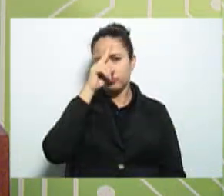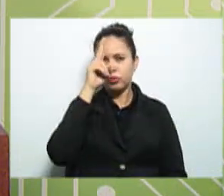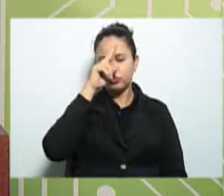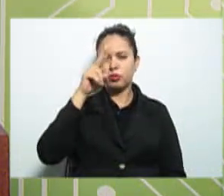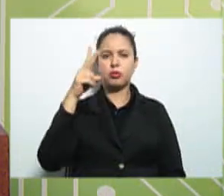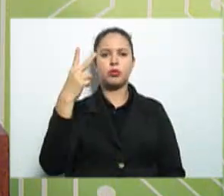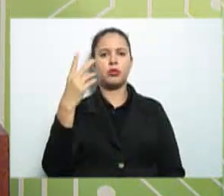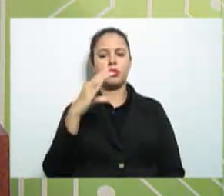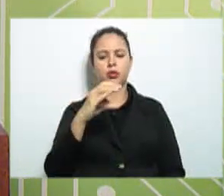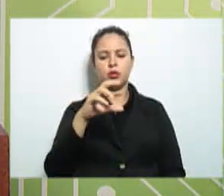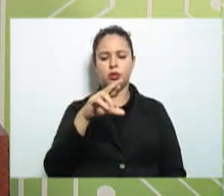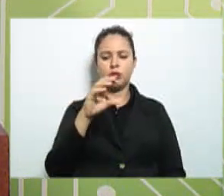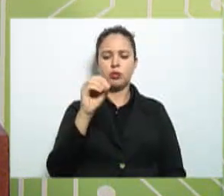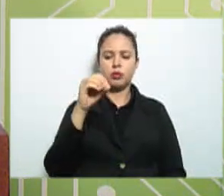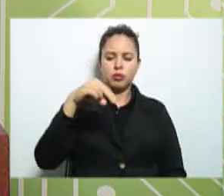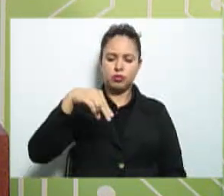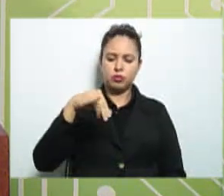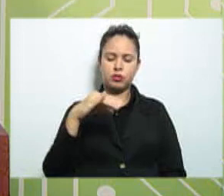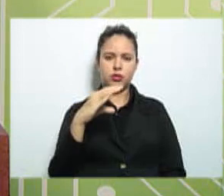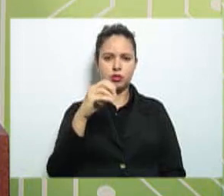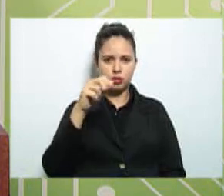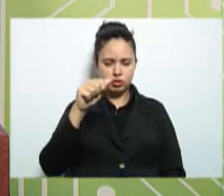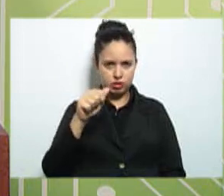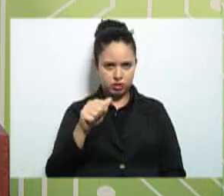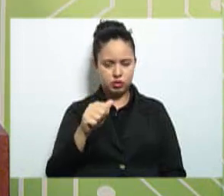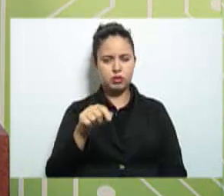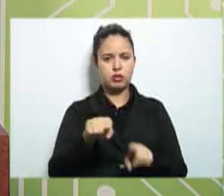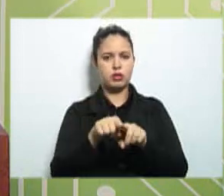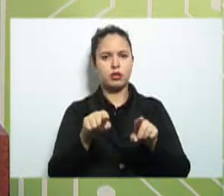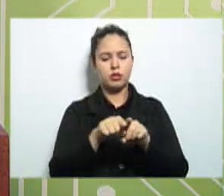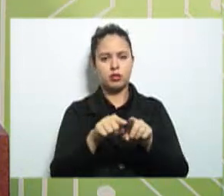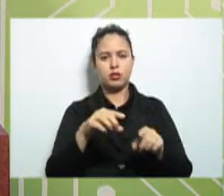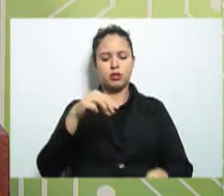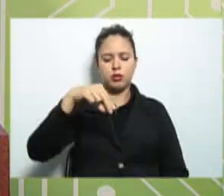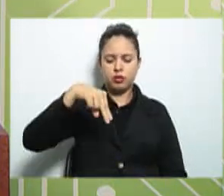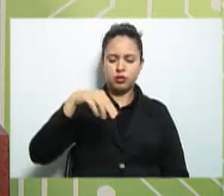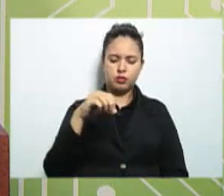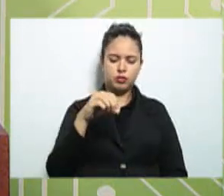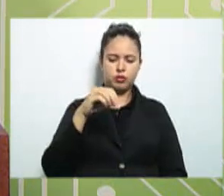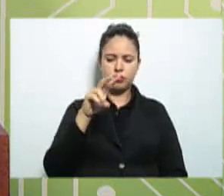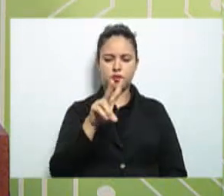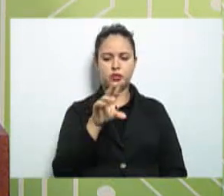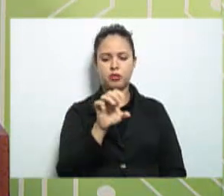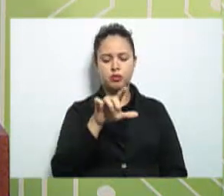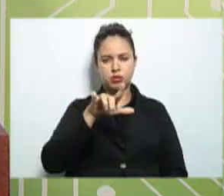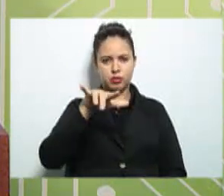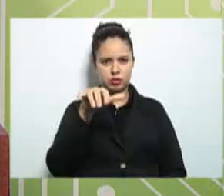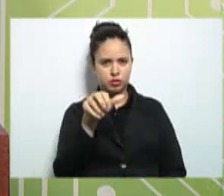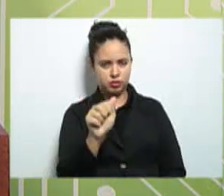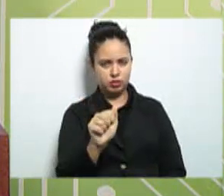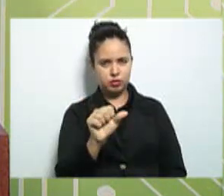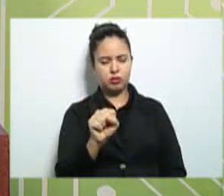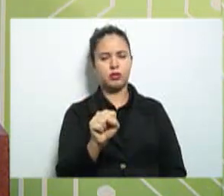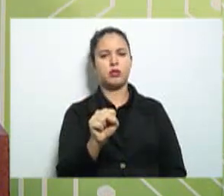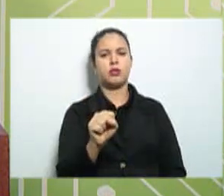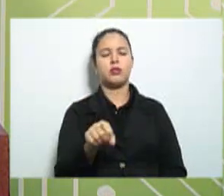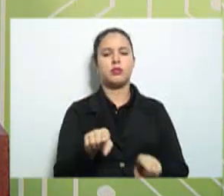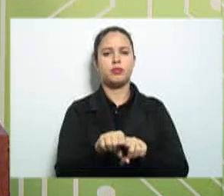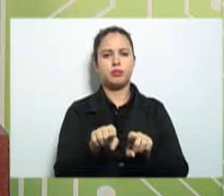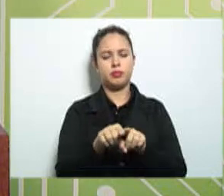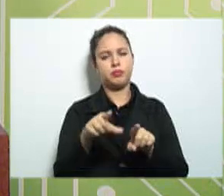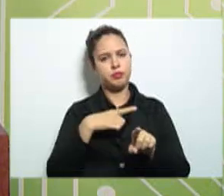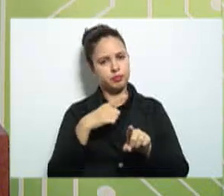algumas crônicas, nos romances, nas novelas, nas fábulas, né? E também temos as